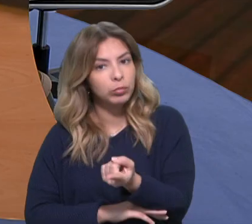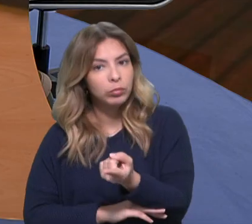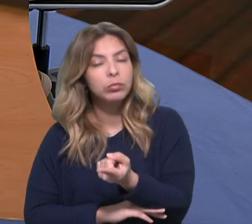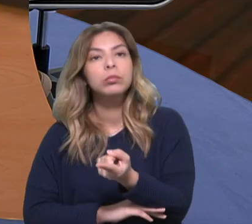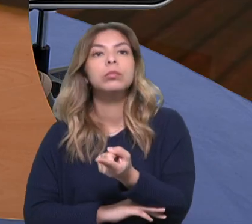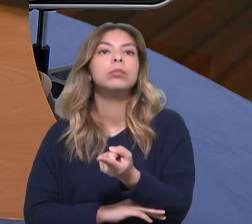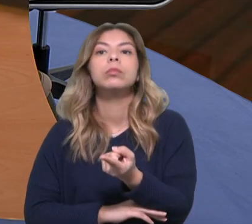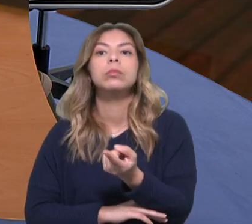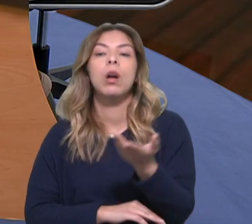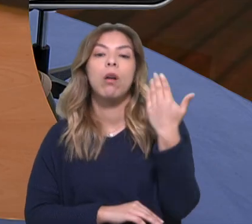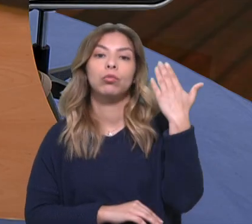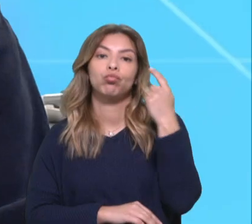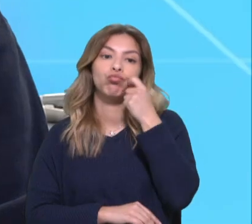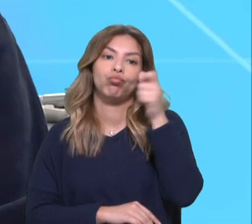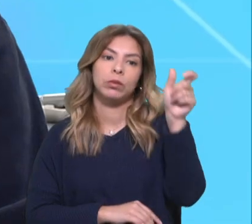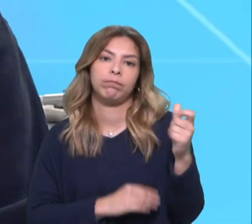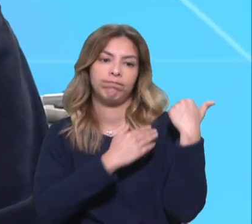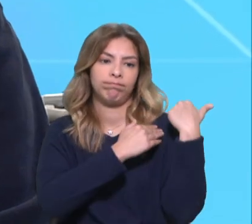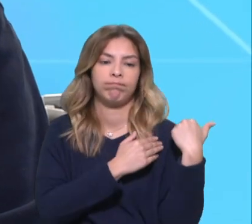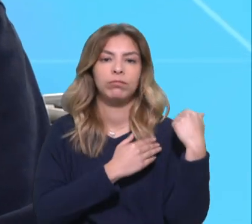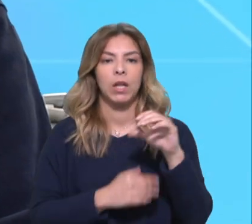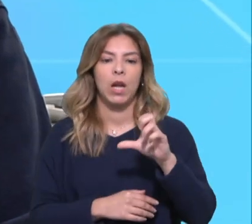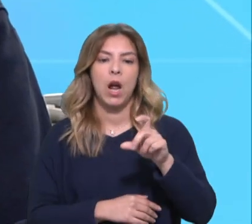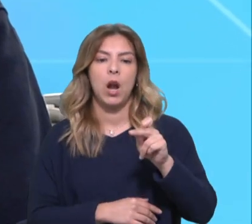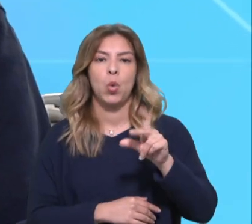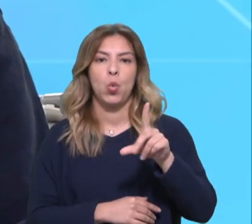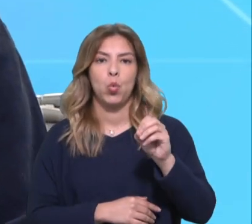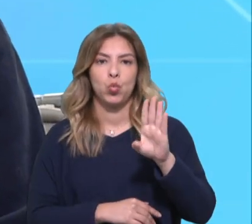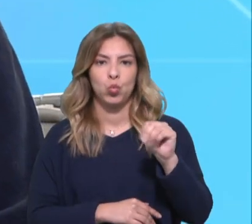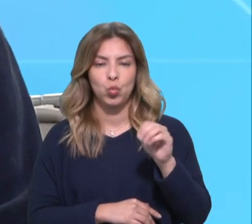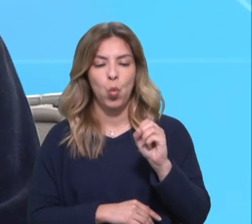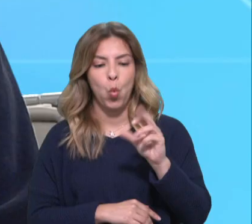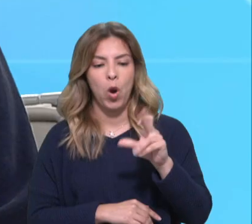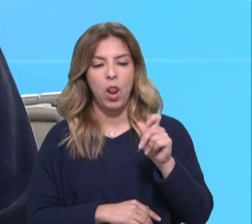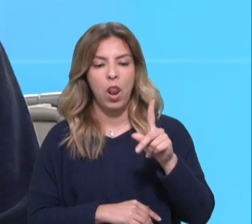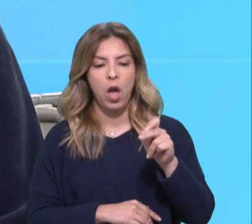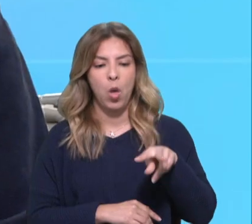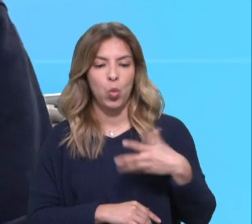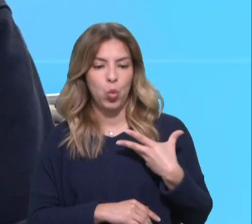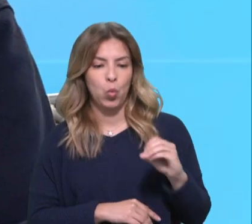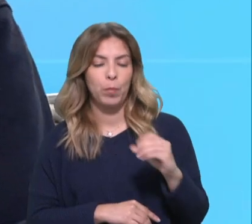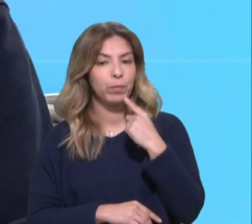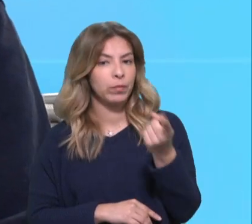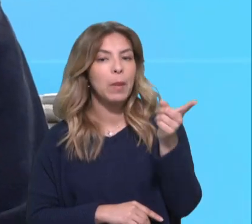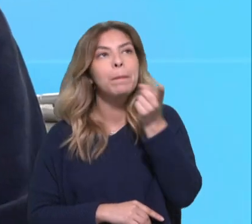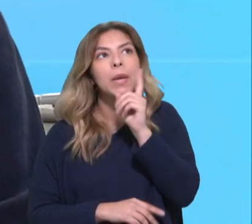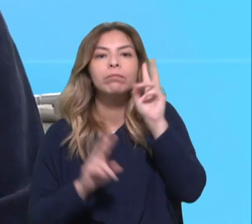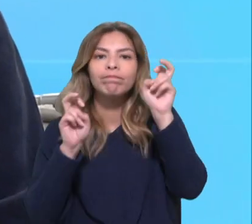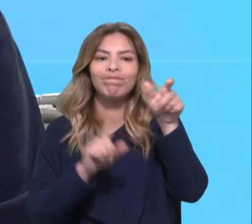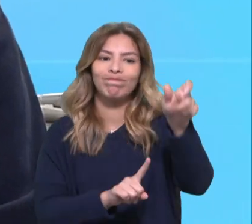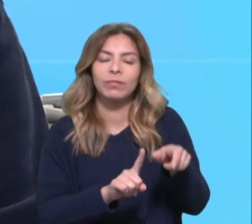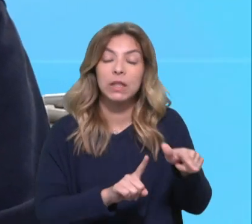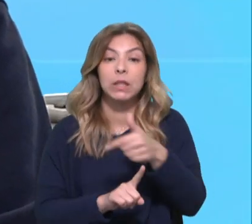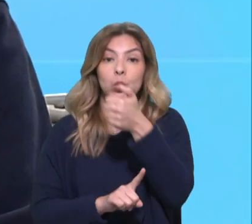portanto, presidido pelo seu provedor, Carlos Orlando, que, no fundo, ele até diz, em estilo de graça, que das